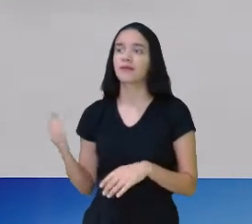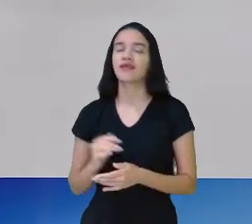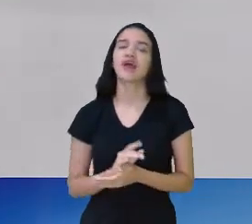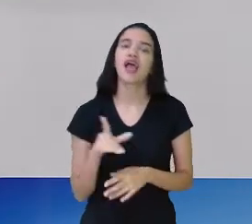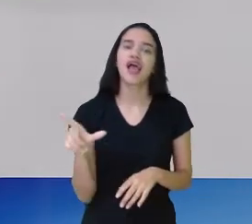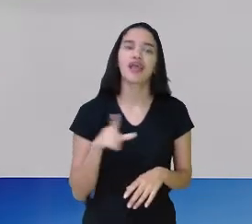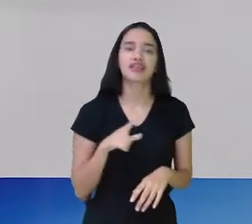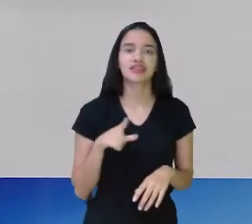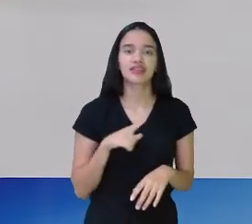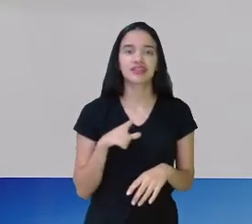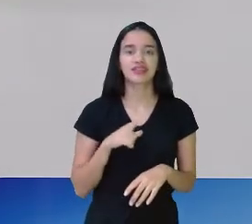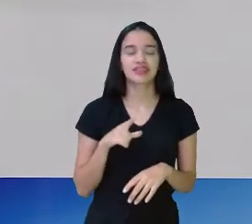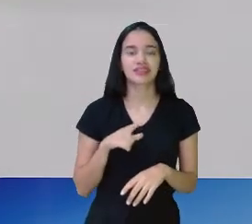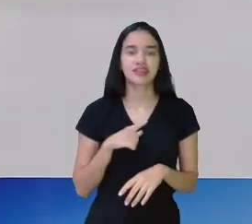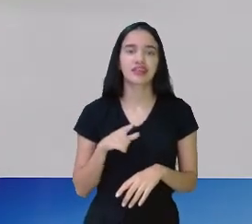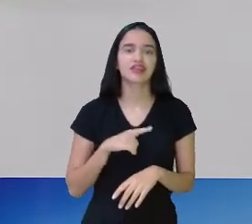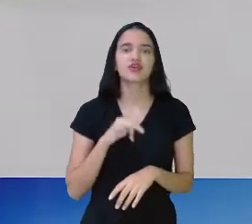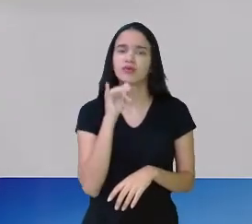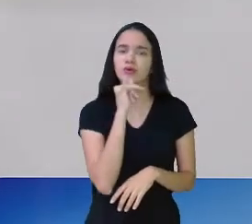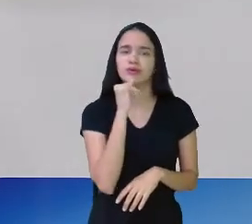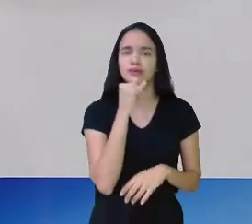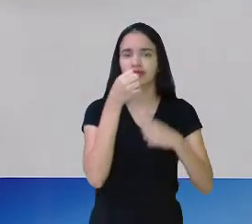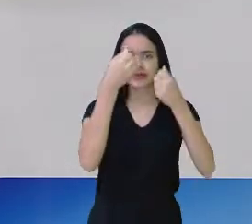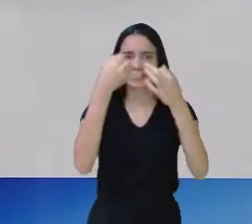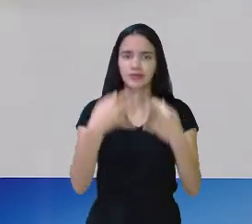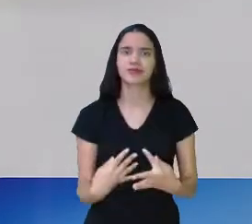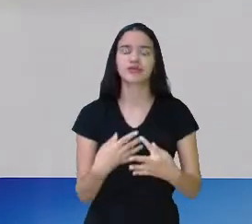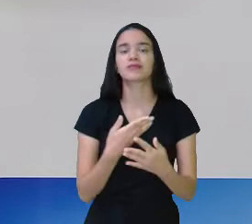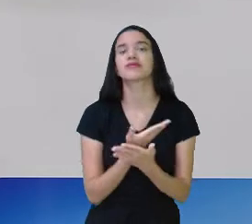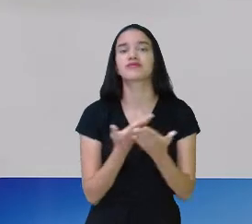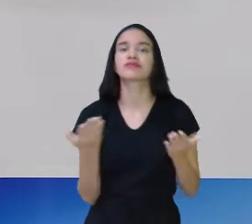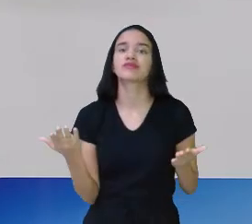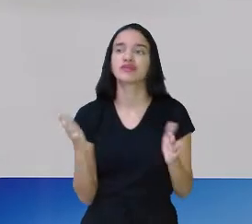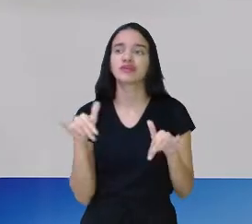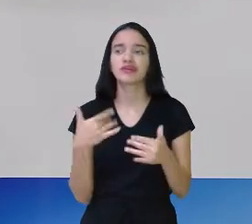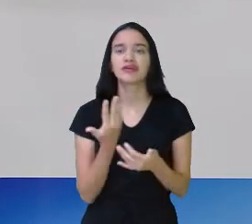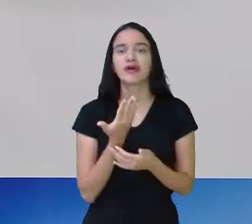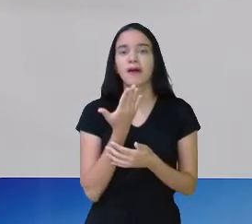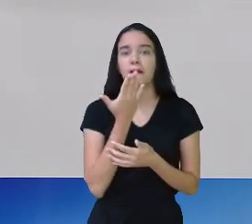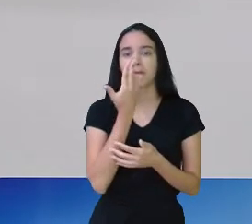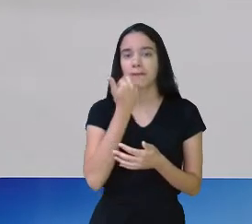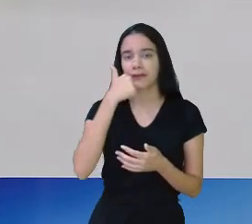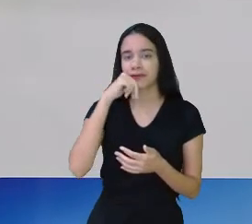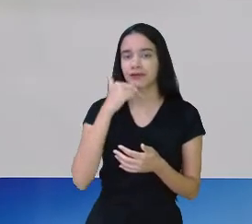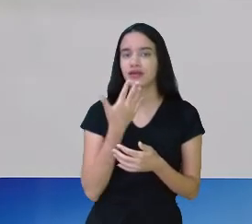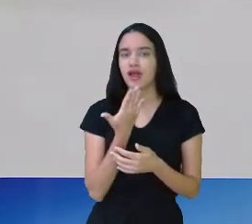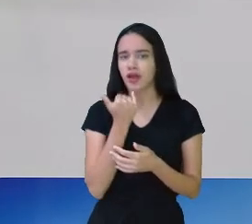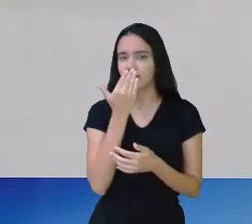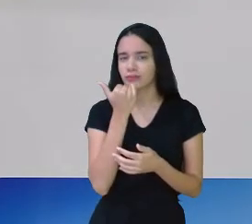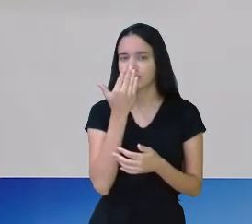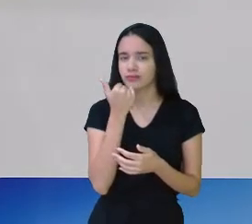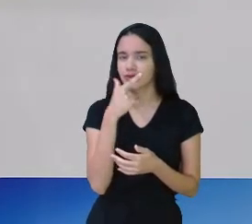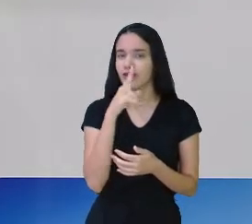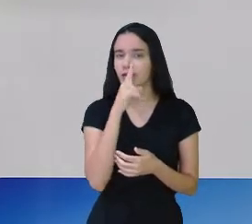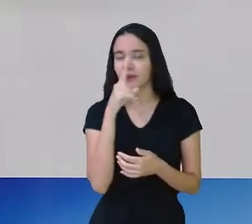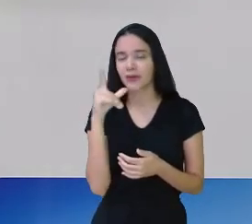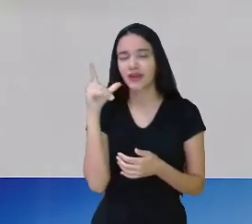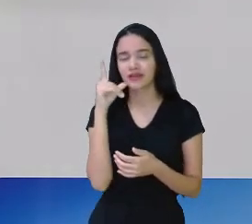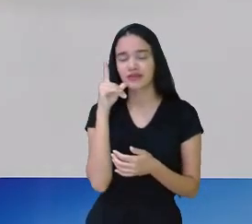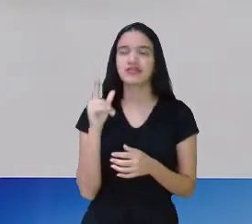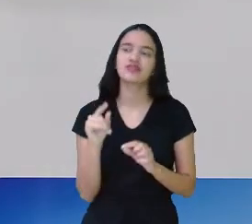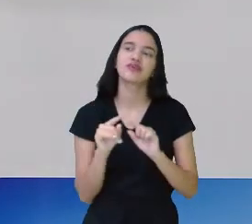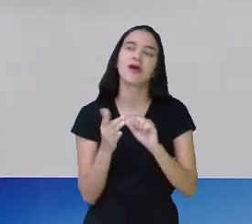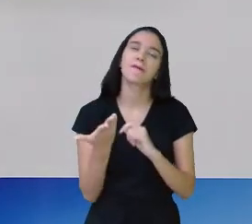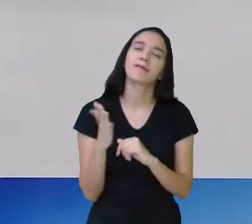Aqui eu tenho o exemplo, né, que eu falei para vocês, né? Já é hora da merenda, não? Já está na hora de um lanchinho, né? Mais